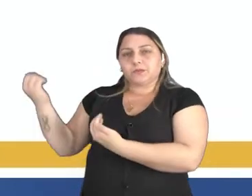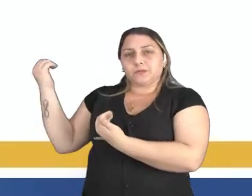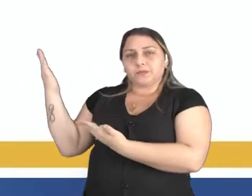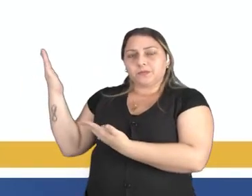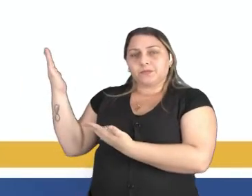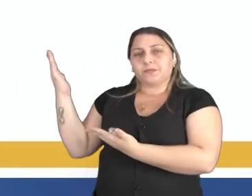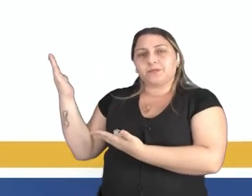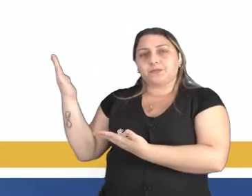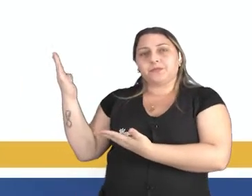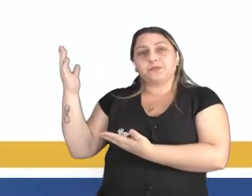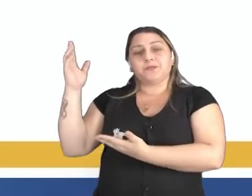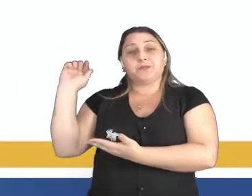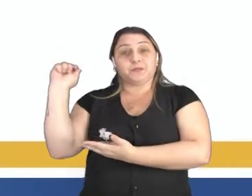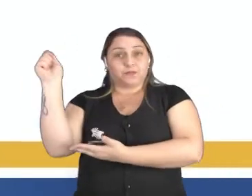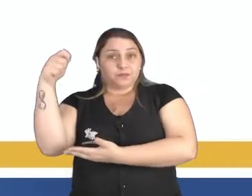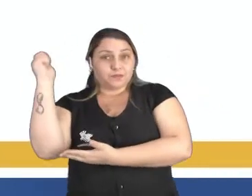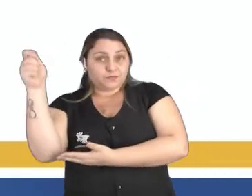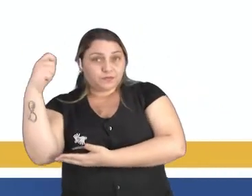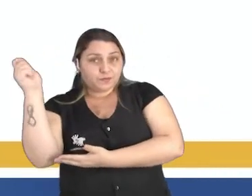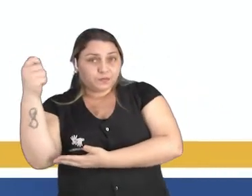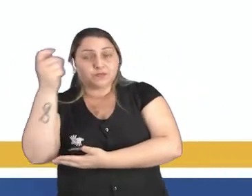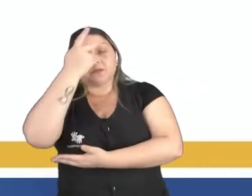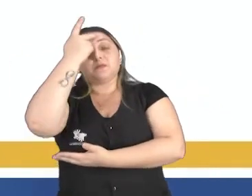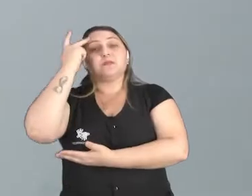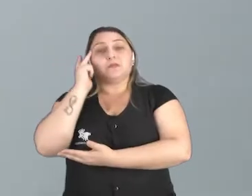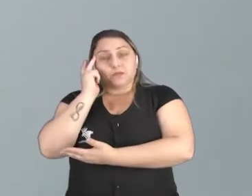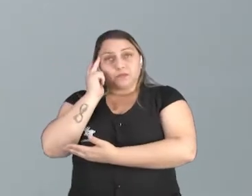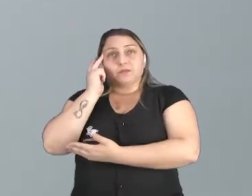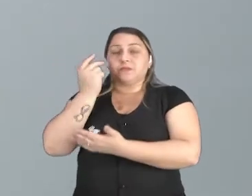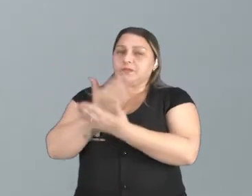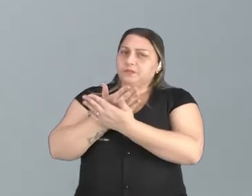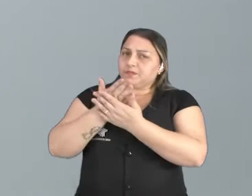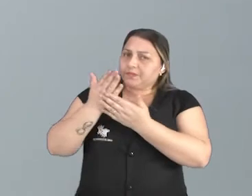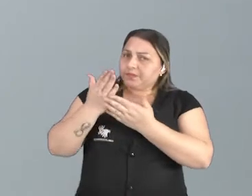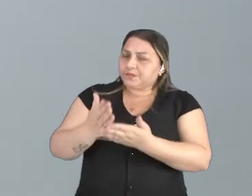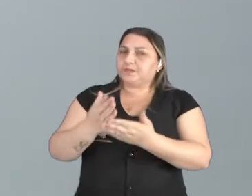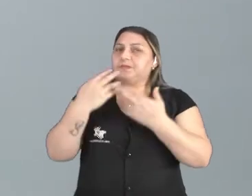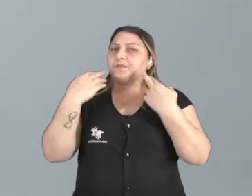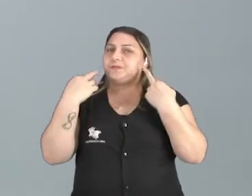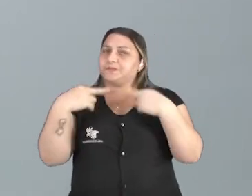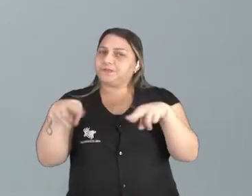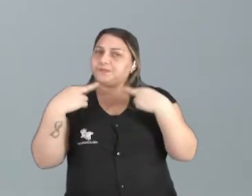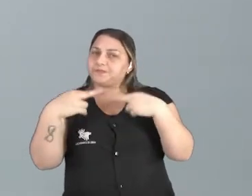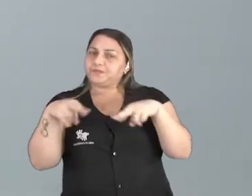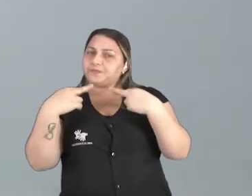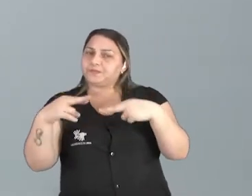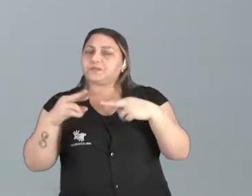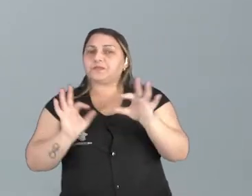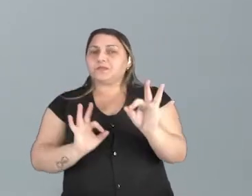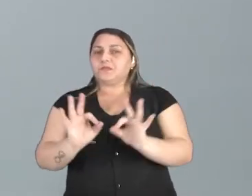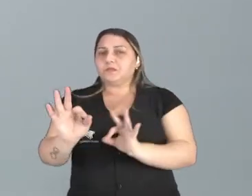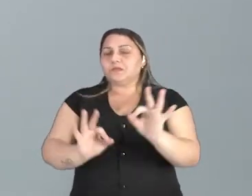né? No Rio Grande do Sul, aí essas pessoas que começam a contestar, esse movimento é